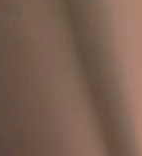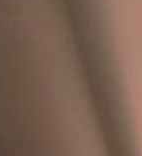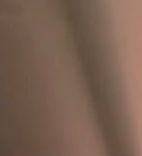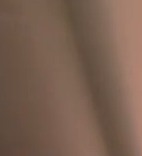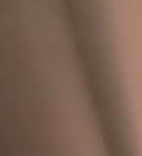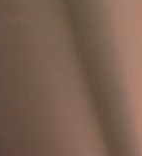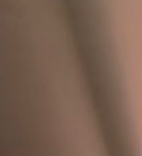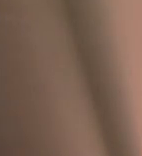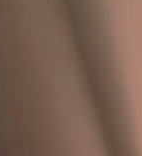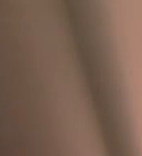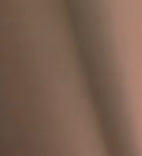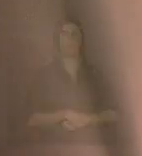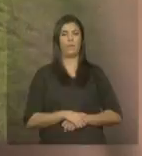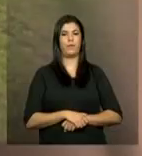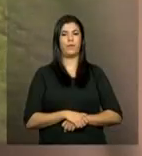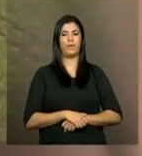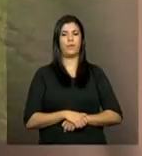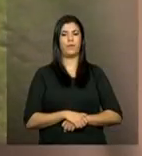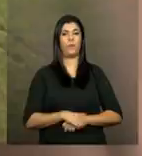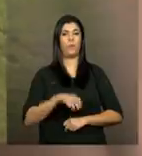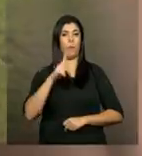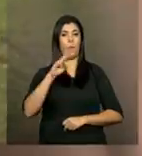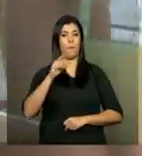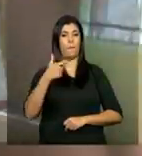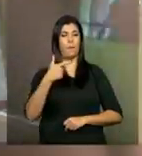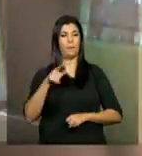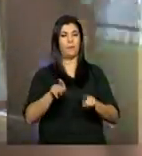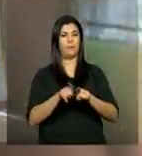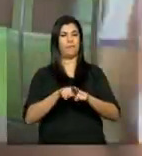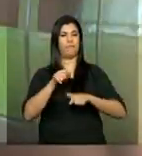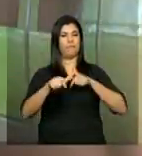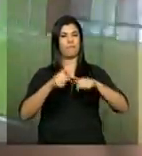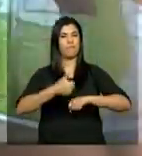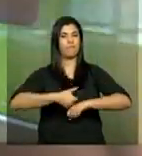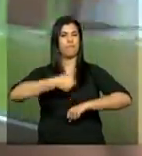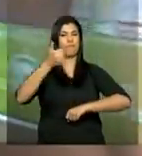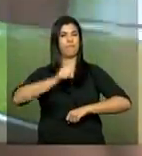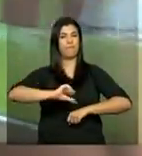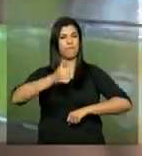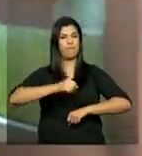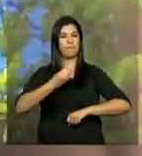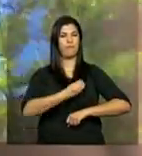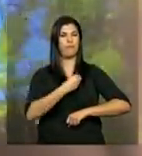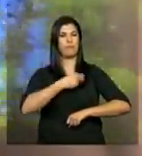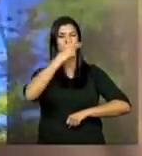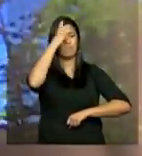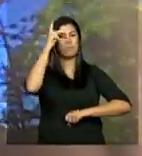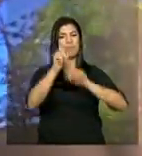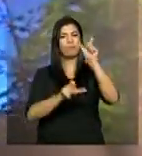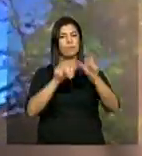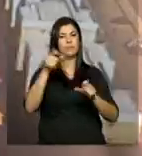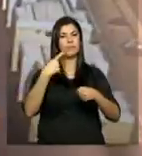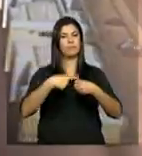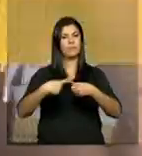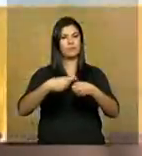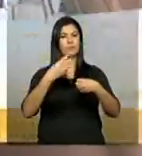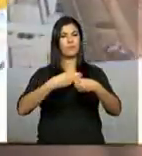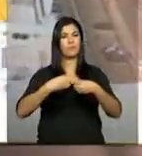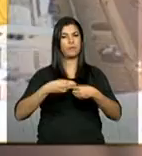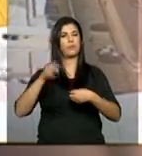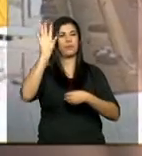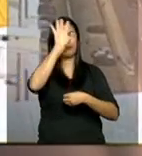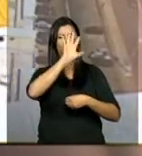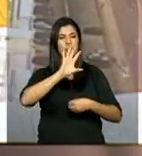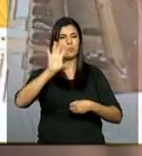O PAC-2 também trabalha para melhorar a qualidade de vida dos brasileiros nas grandes cidades e no interior do Brasil.